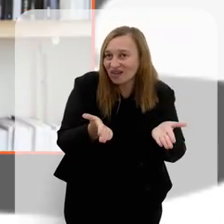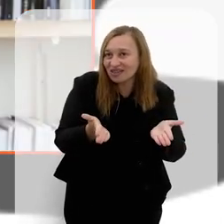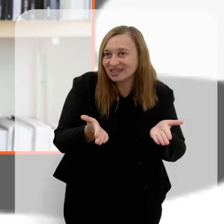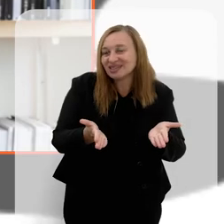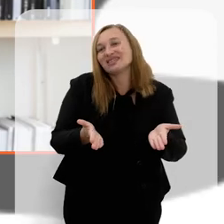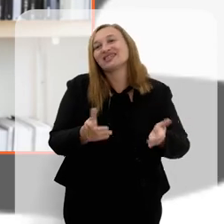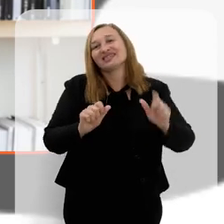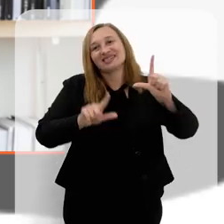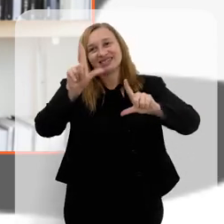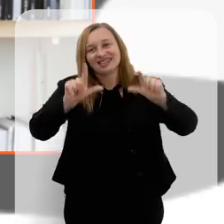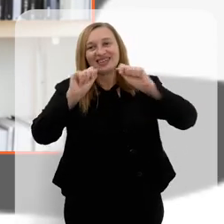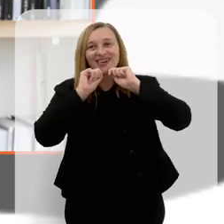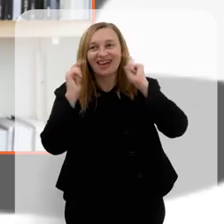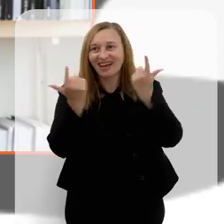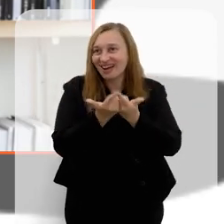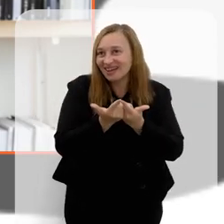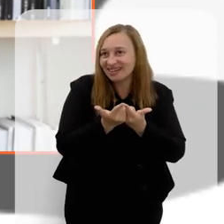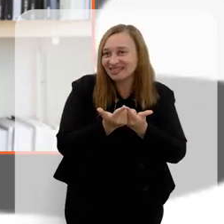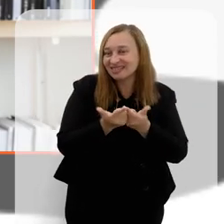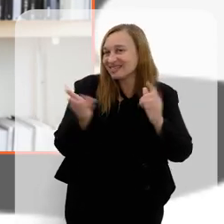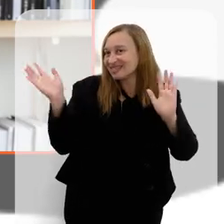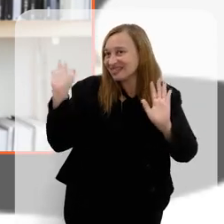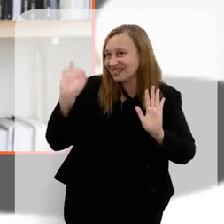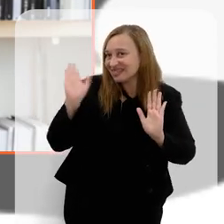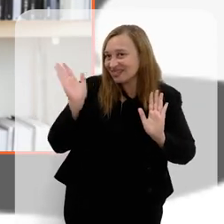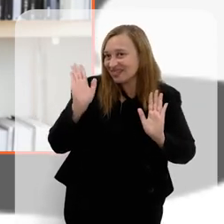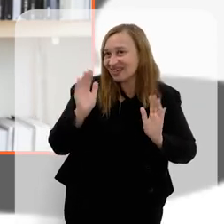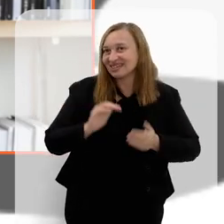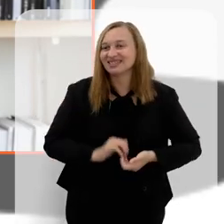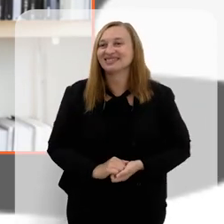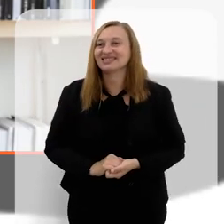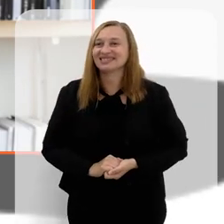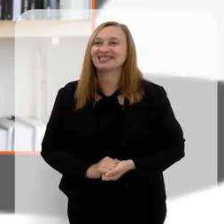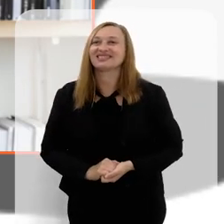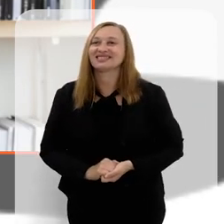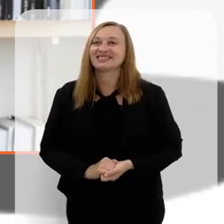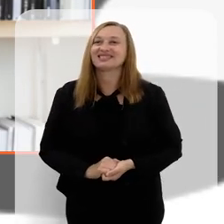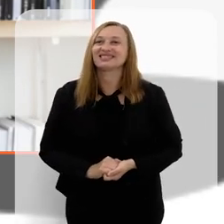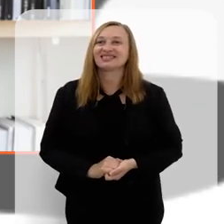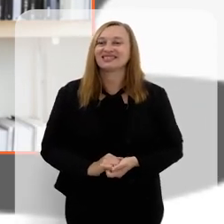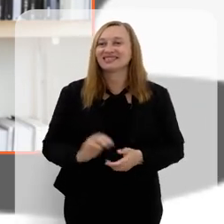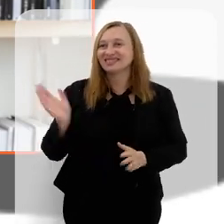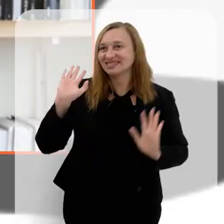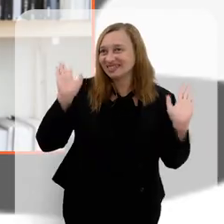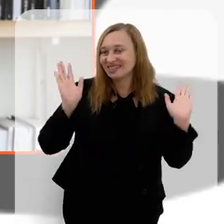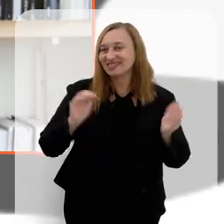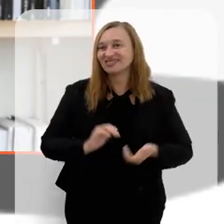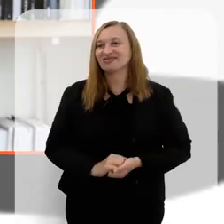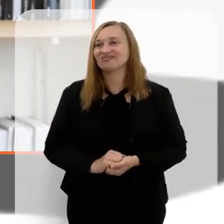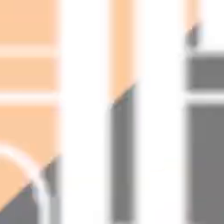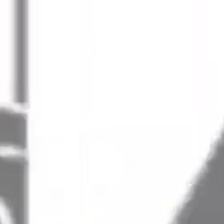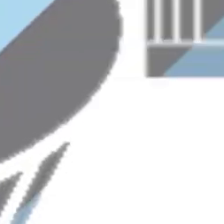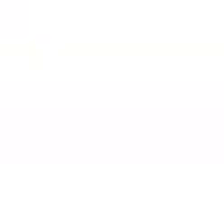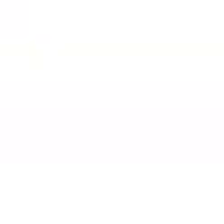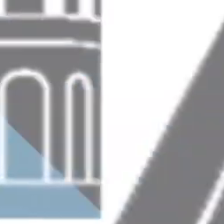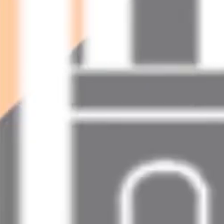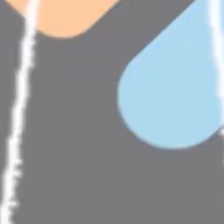até agora aqui pela nossa TV Alerj. Até o próximo programa. Bisu.